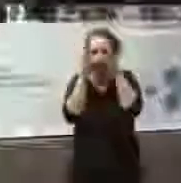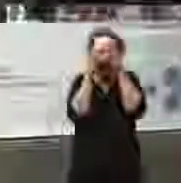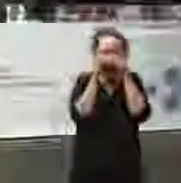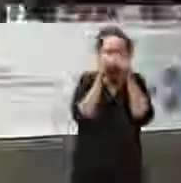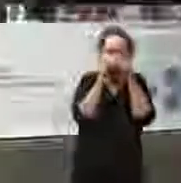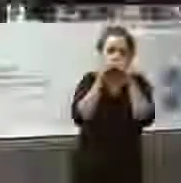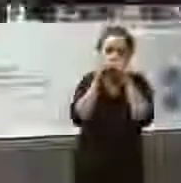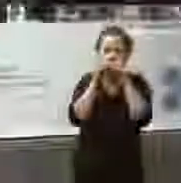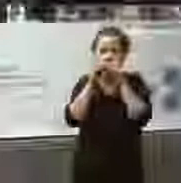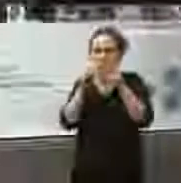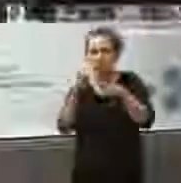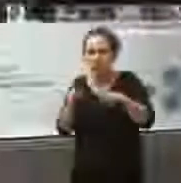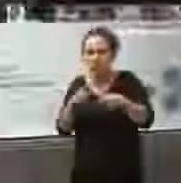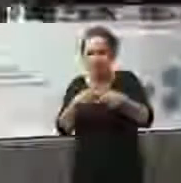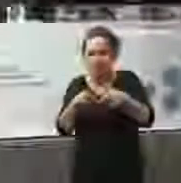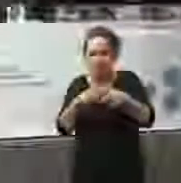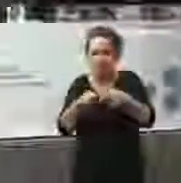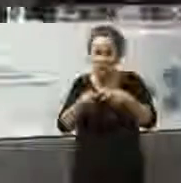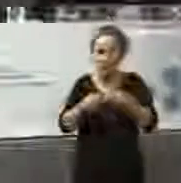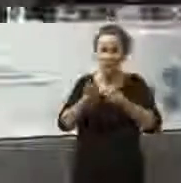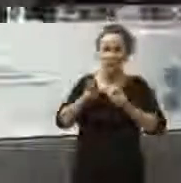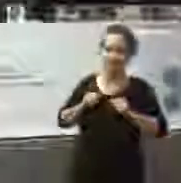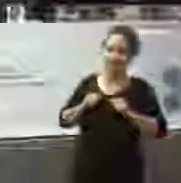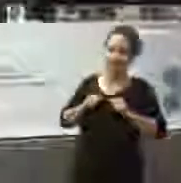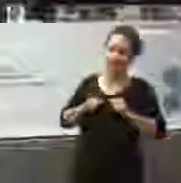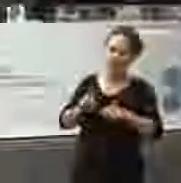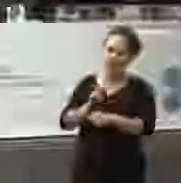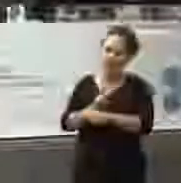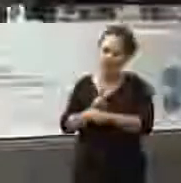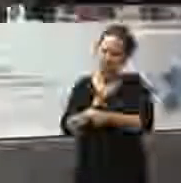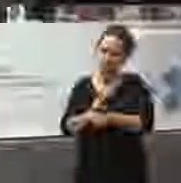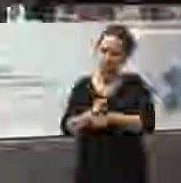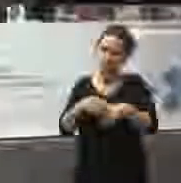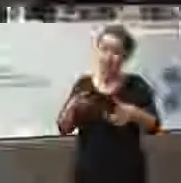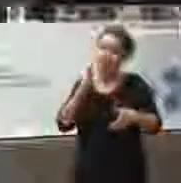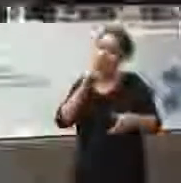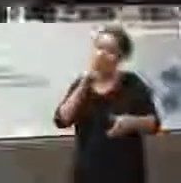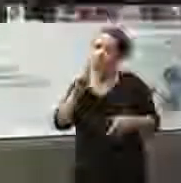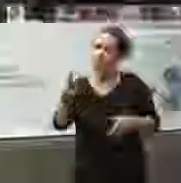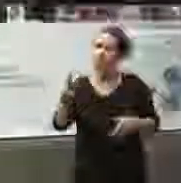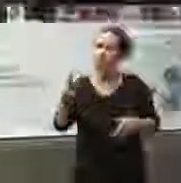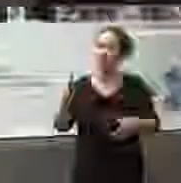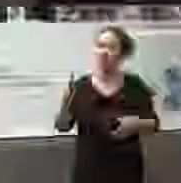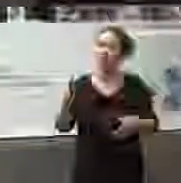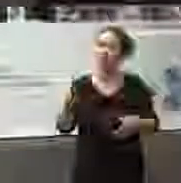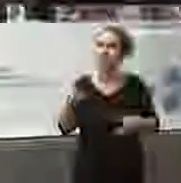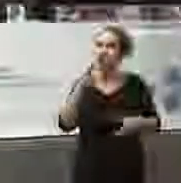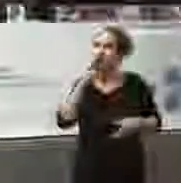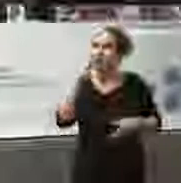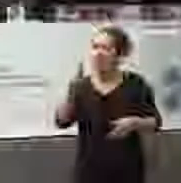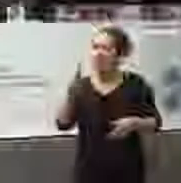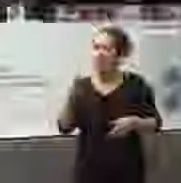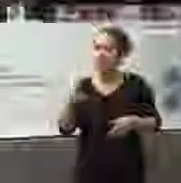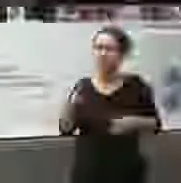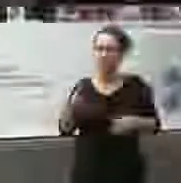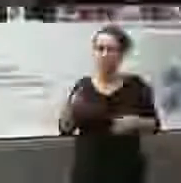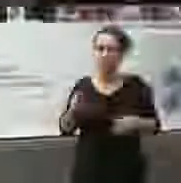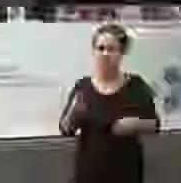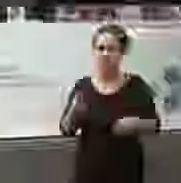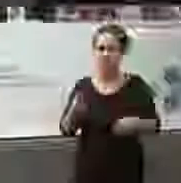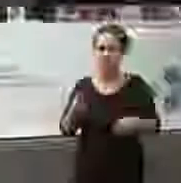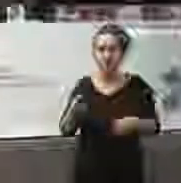no dia de hoje ea judicialização bem como solução soluções possíveis nós temos a